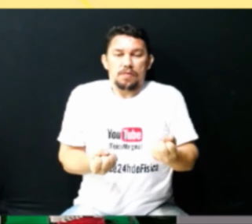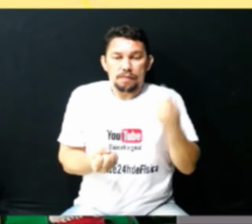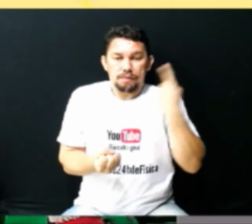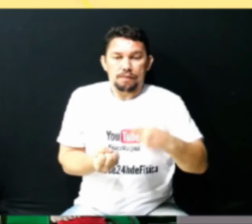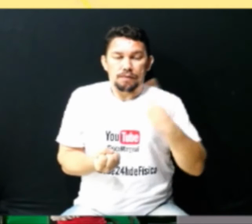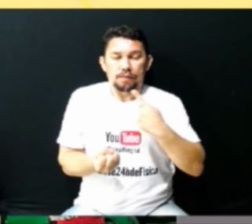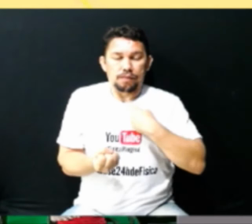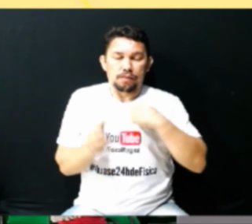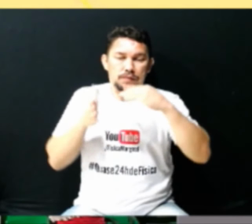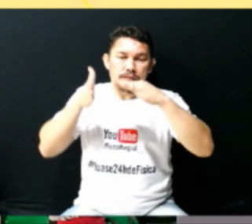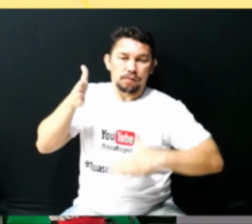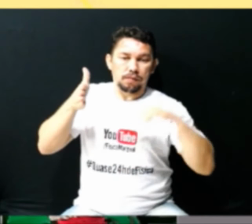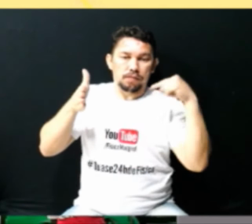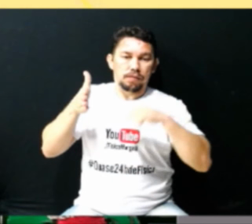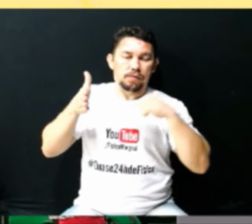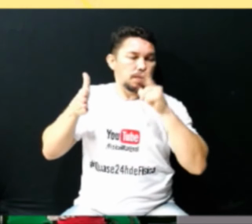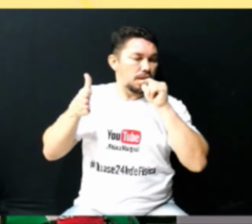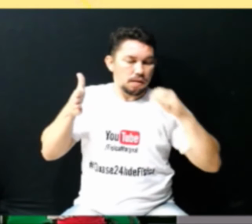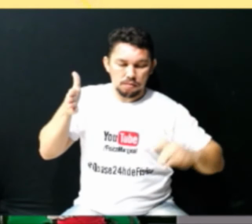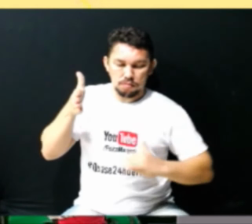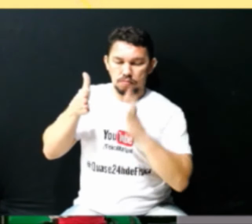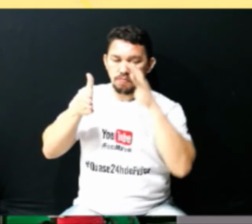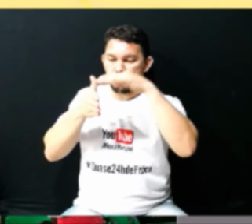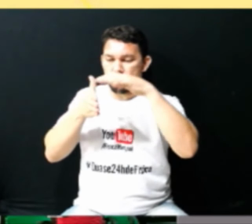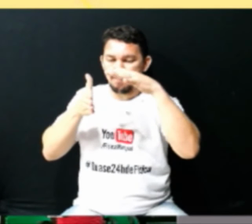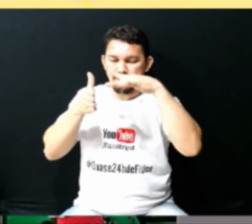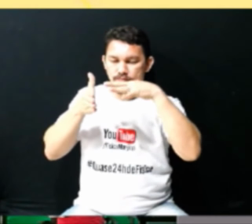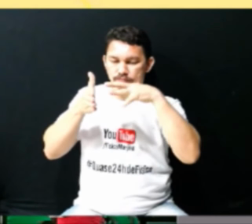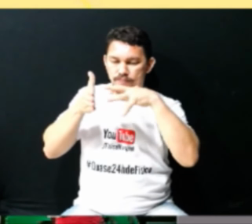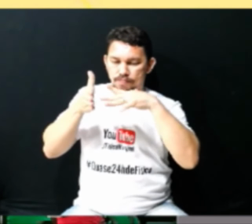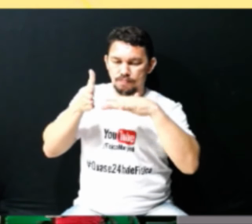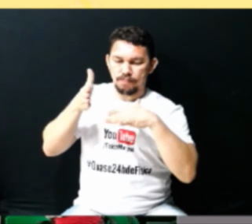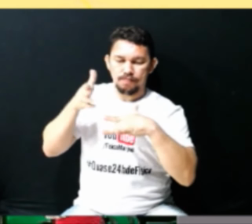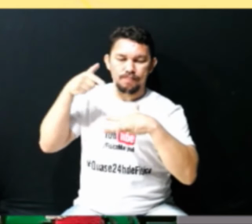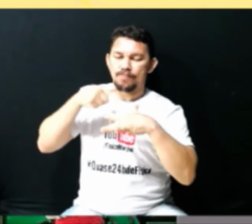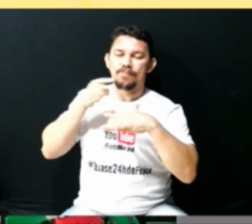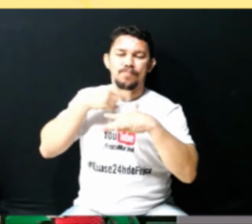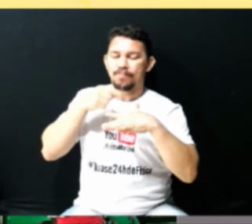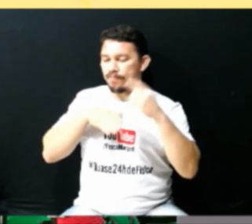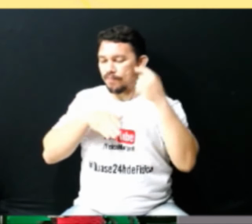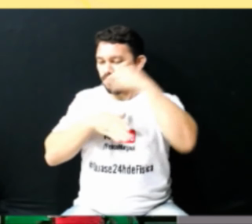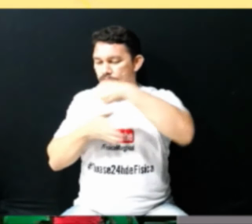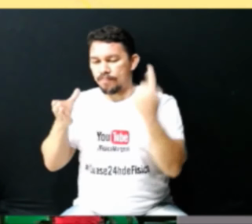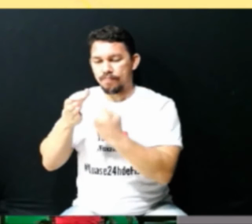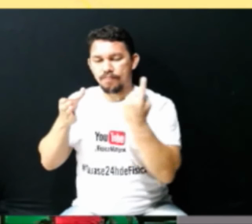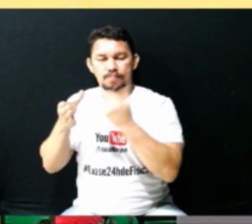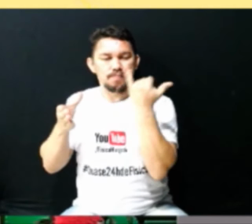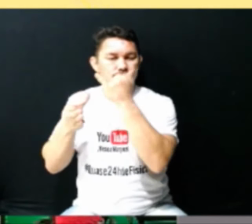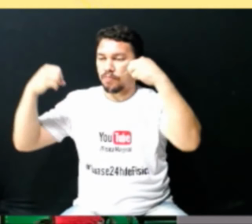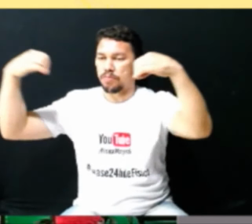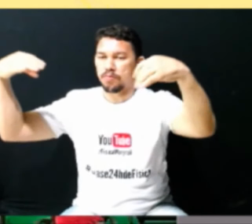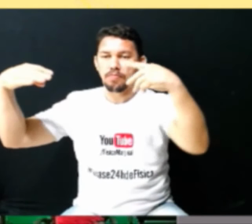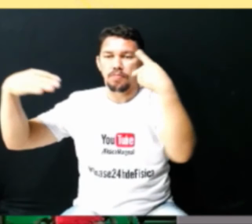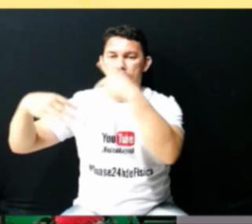redução na vazão de água. Consequentemente, eu não vou conseguir ter energia suficiente para acionar